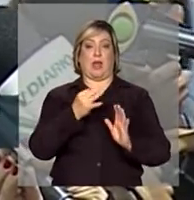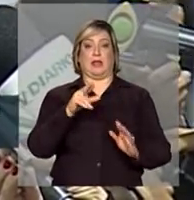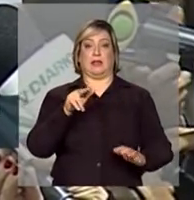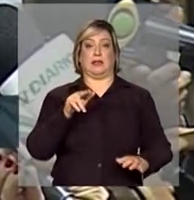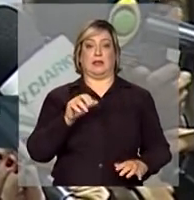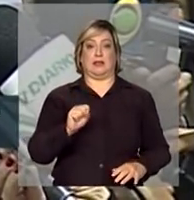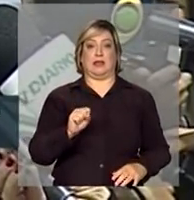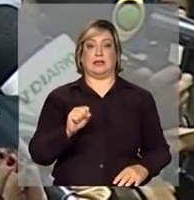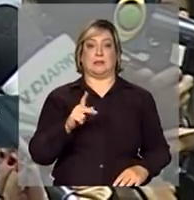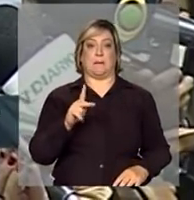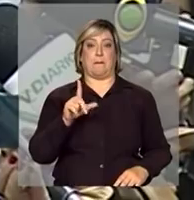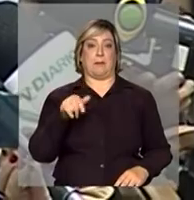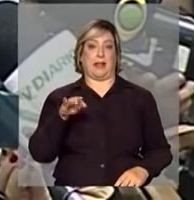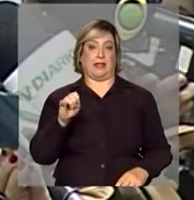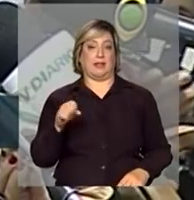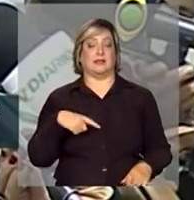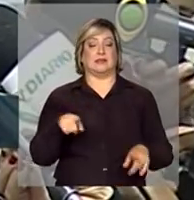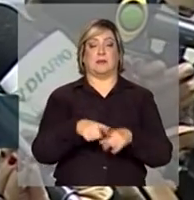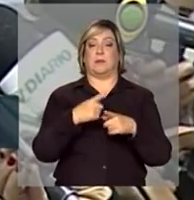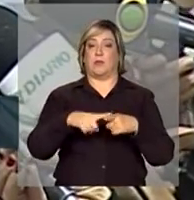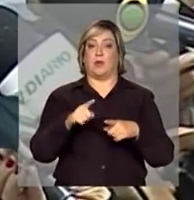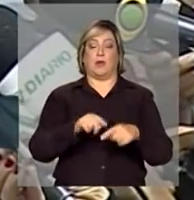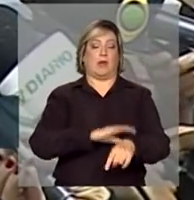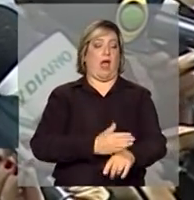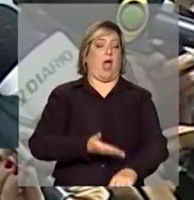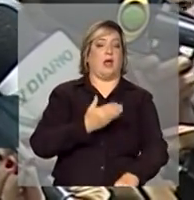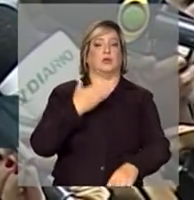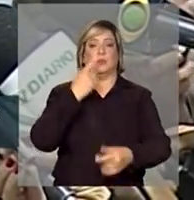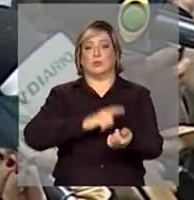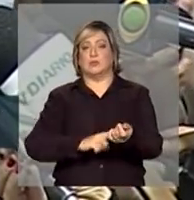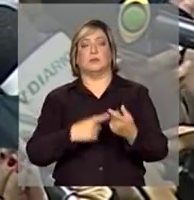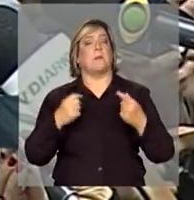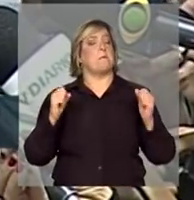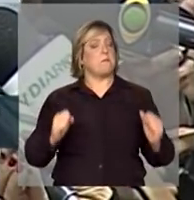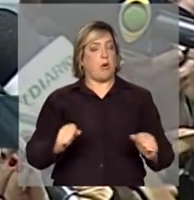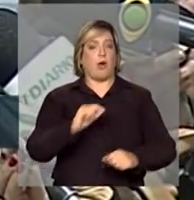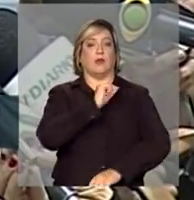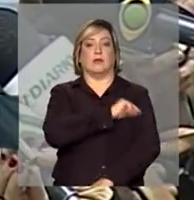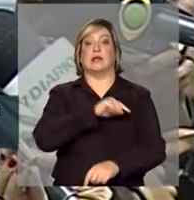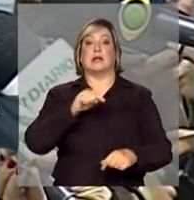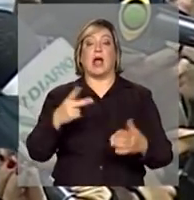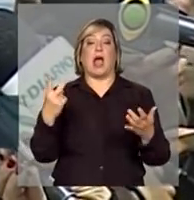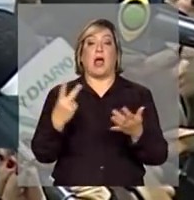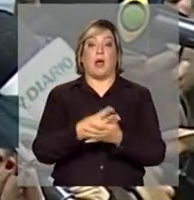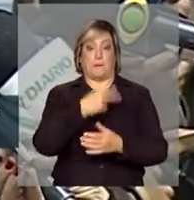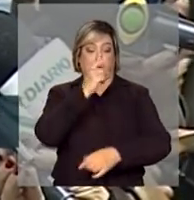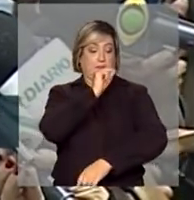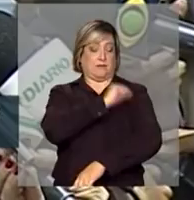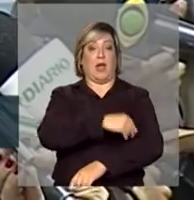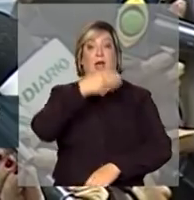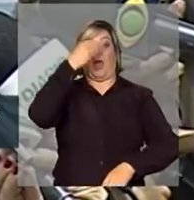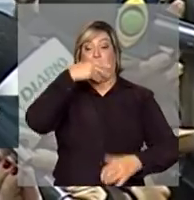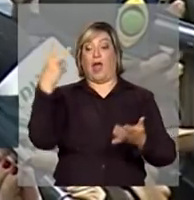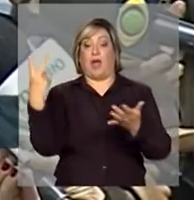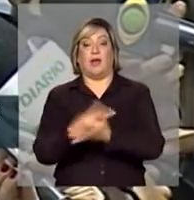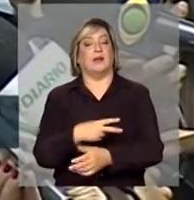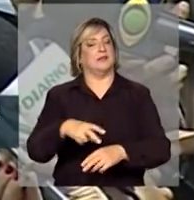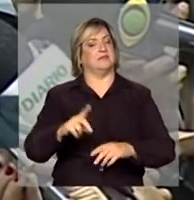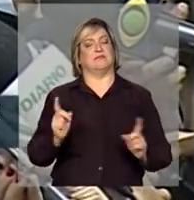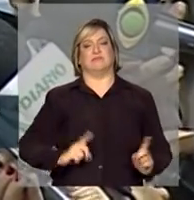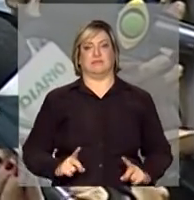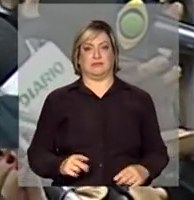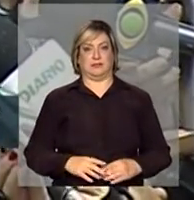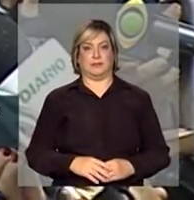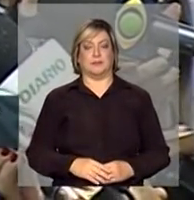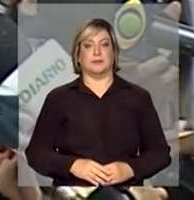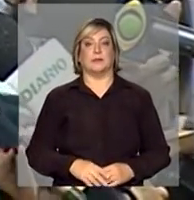grau de imunossupressão, exatamente porque o vírus é inativo. Ele não causa gripe na pessoa que toma a vacina. Ministro, qual a novidade para